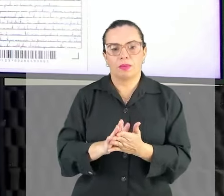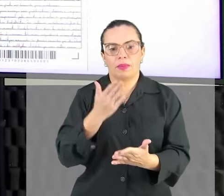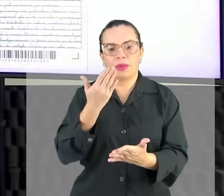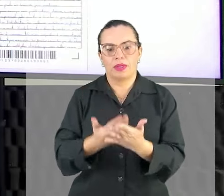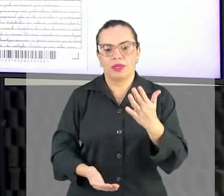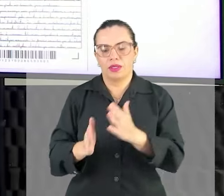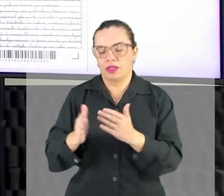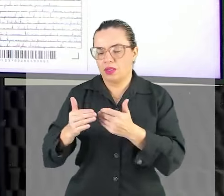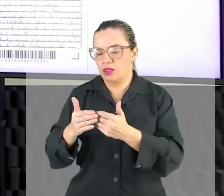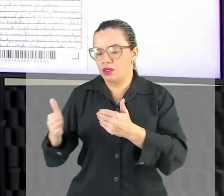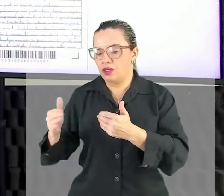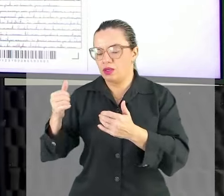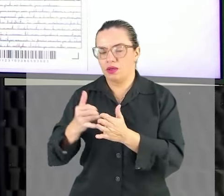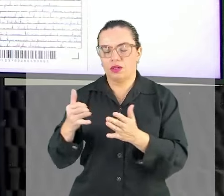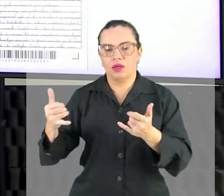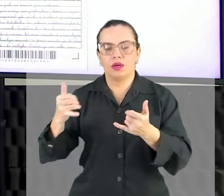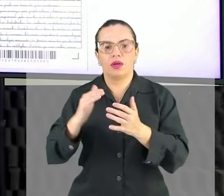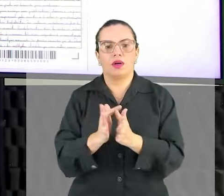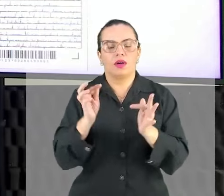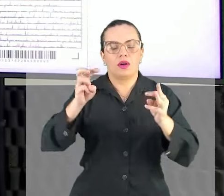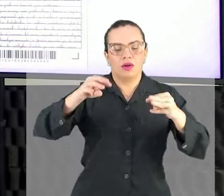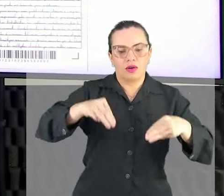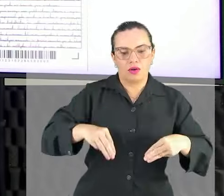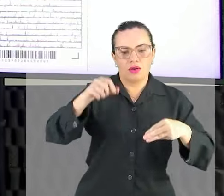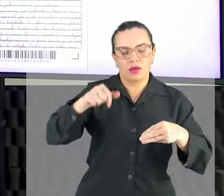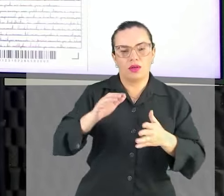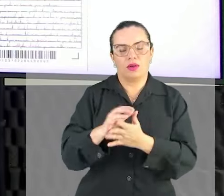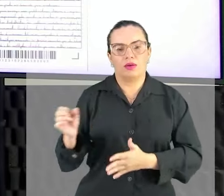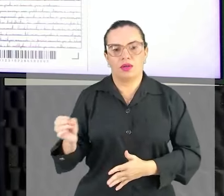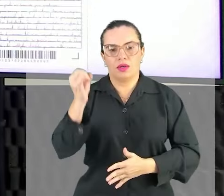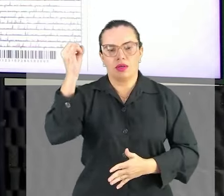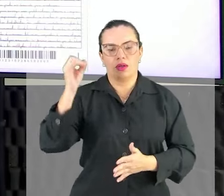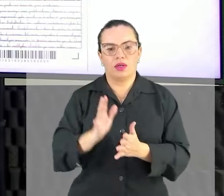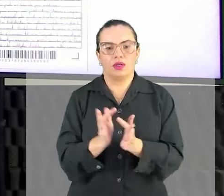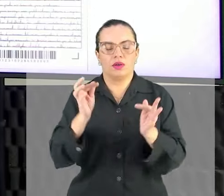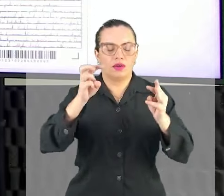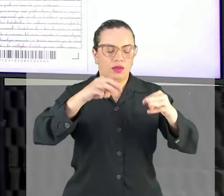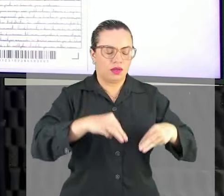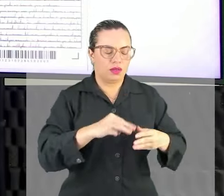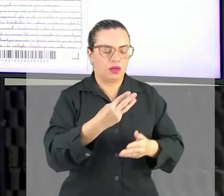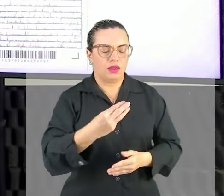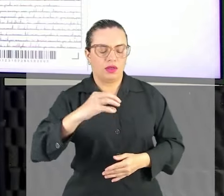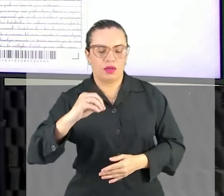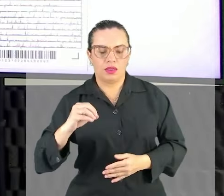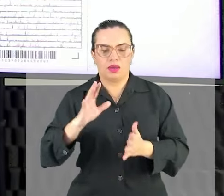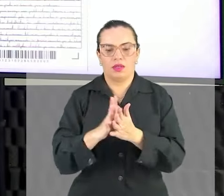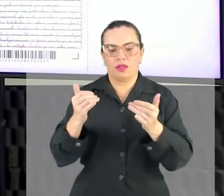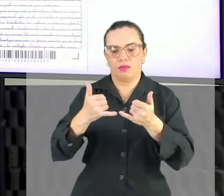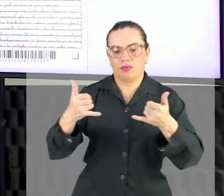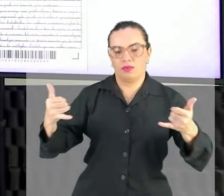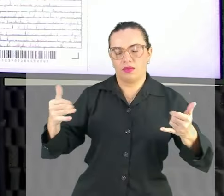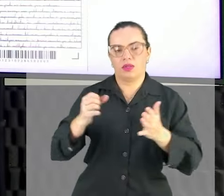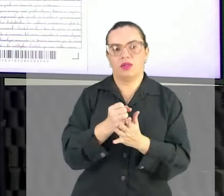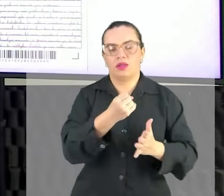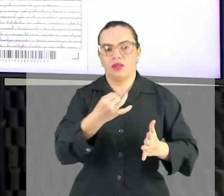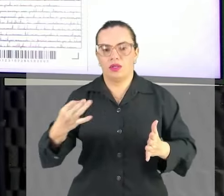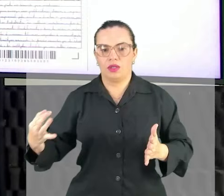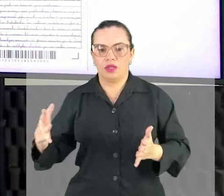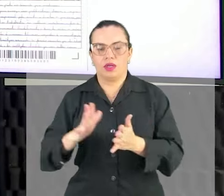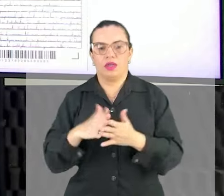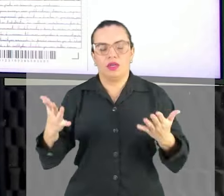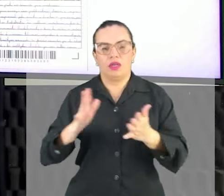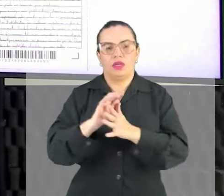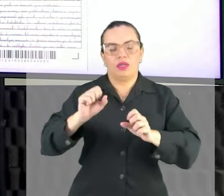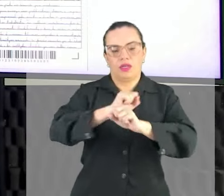é que o aluno escreve até o fim, até as 30 linhas. É claro que o Enem não vai dizer